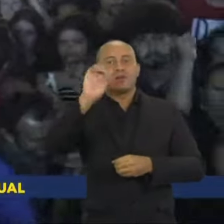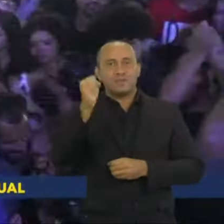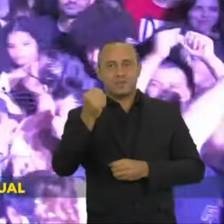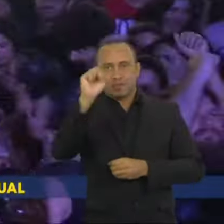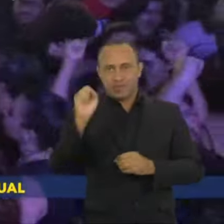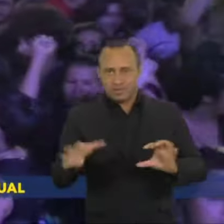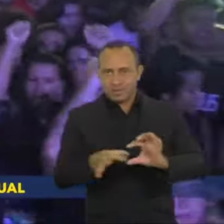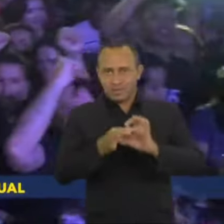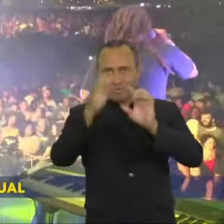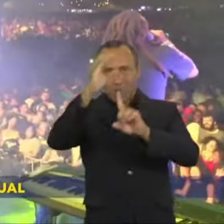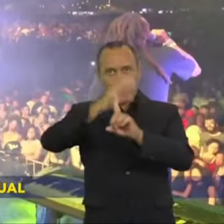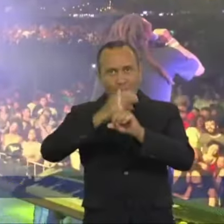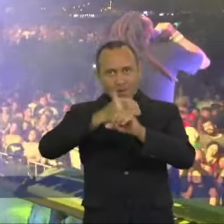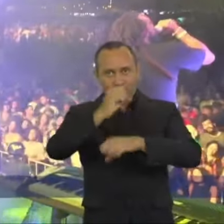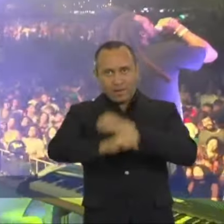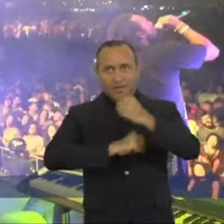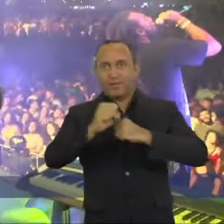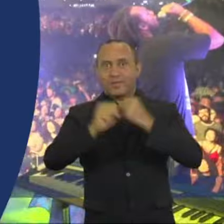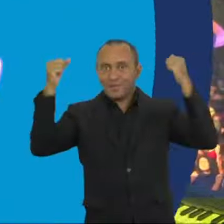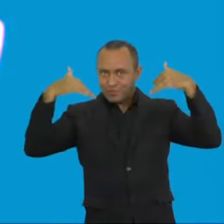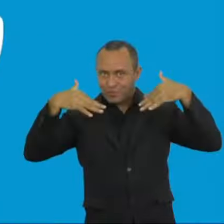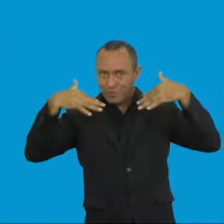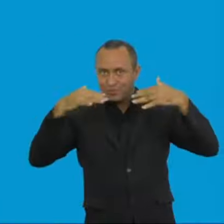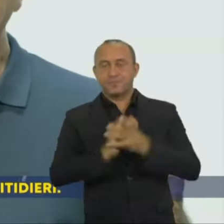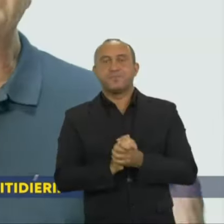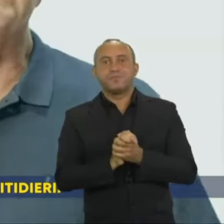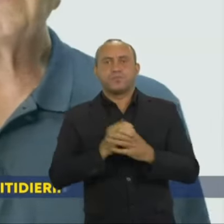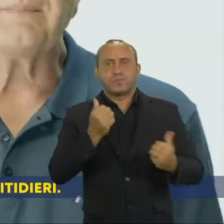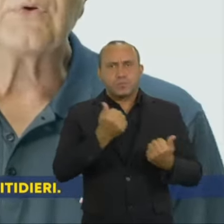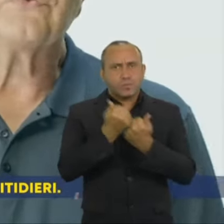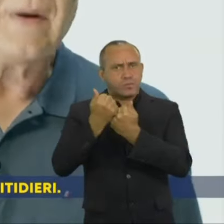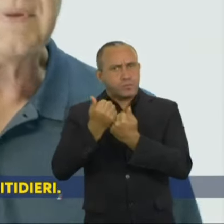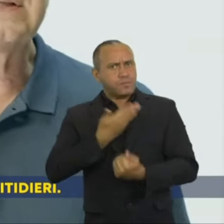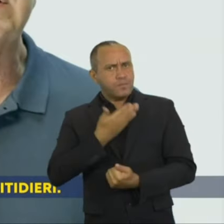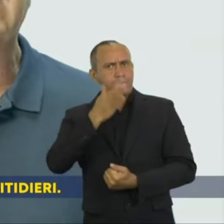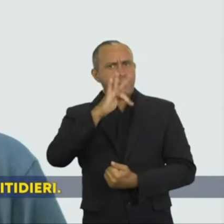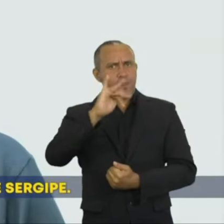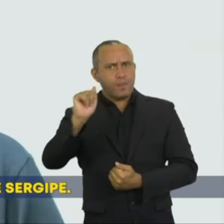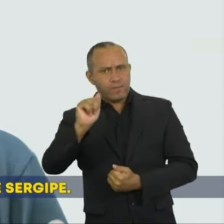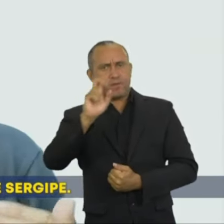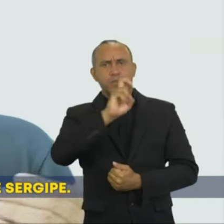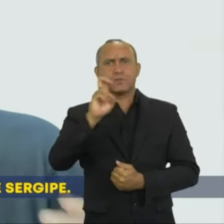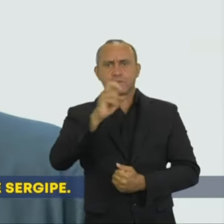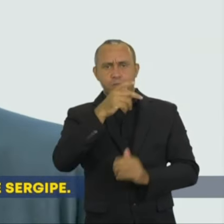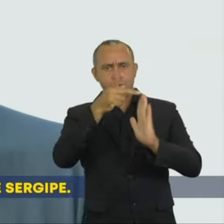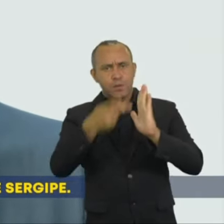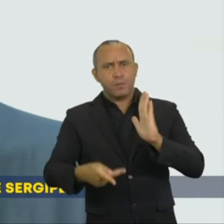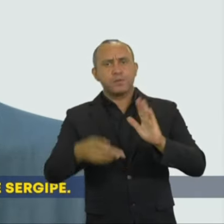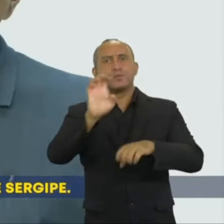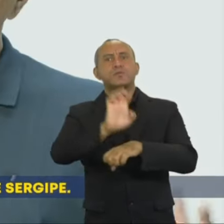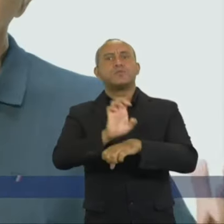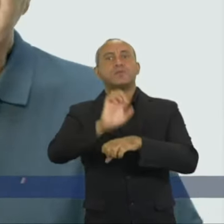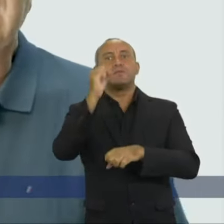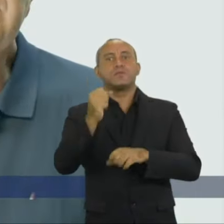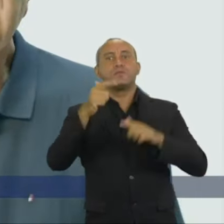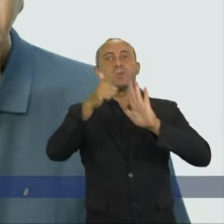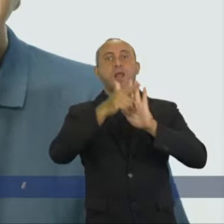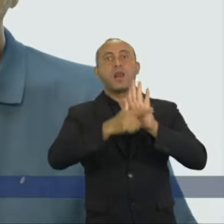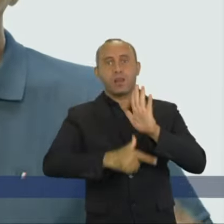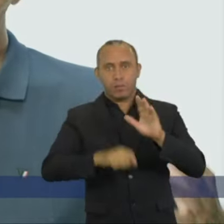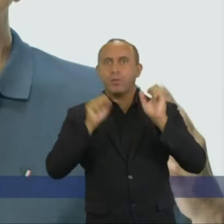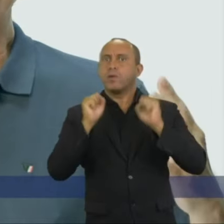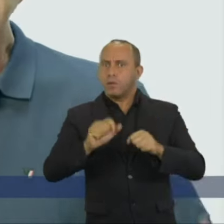e consolidar um calendário anual de eventos. Estou apoiando meu amigo Fábio Mitidieri. Fábio tem projetos para o estado de Sergipe. É ficha